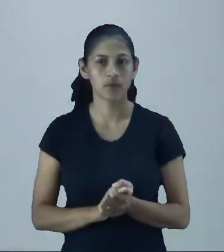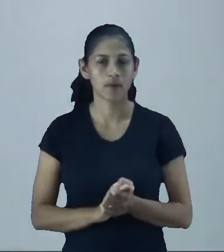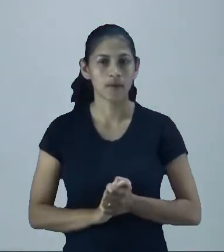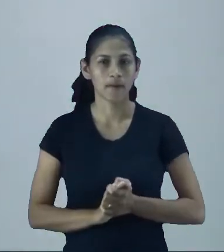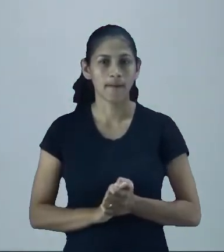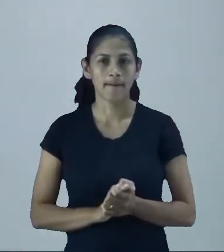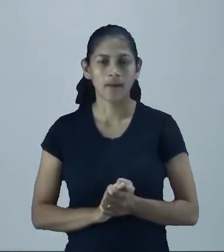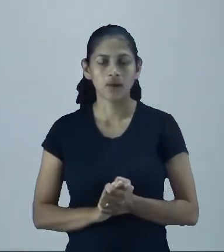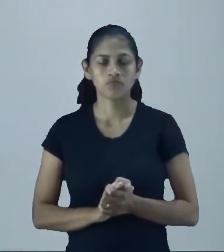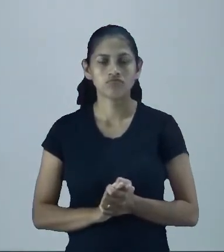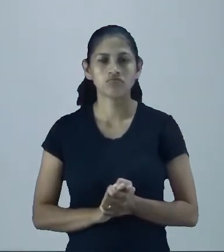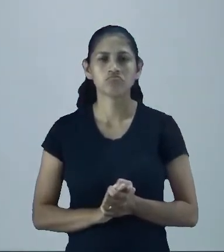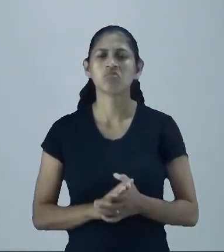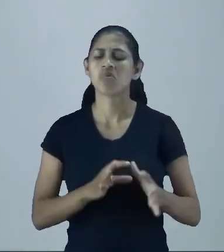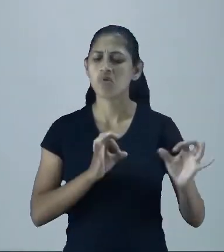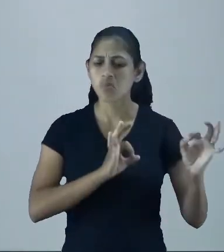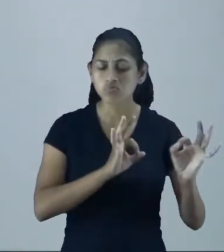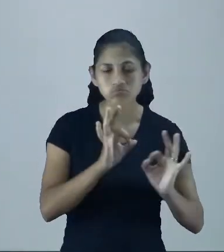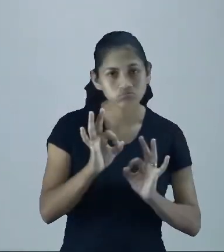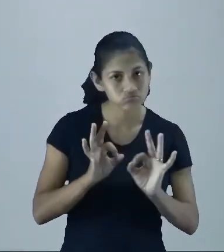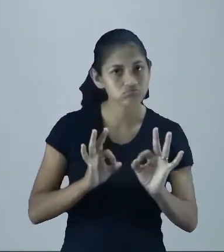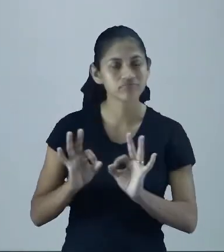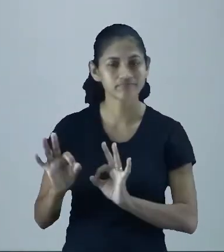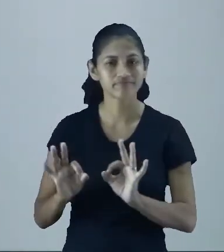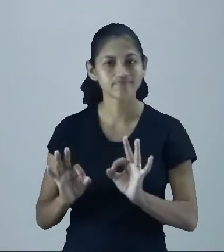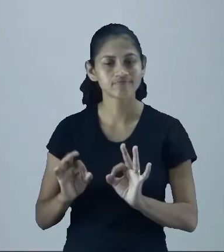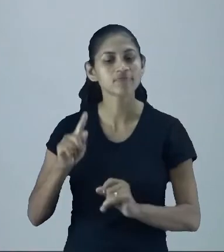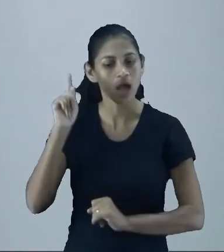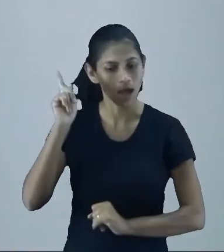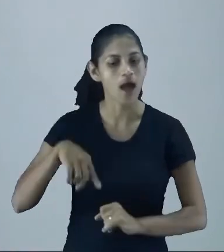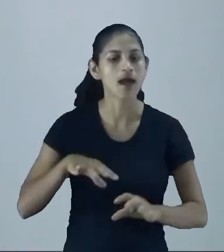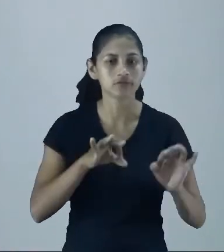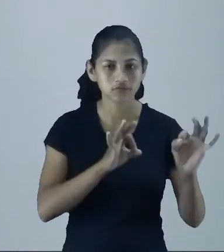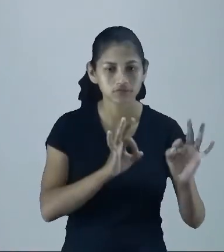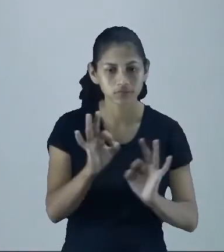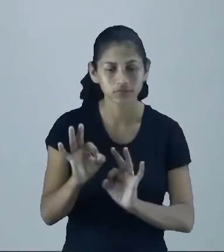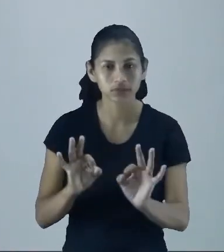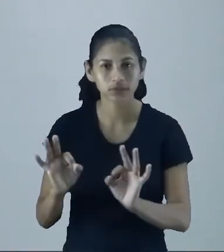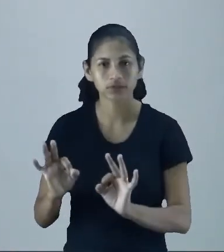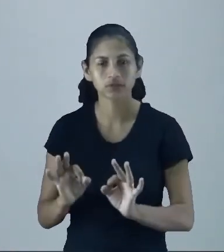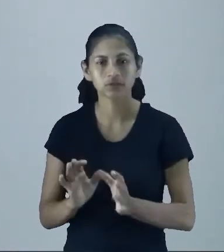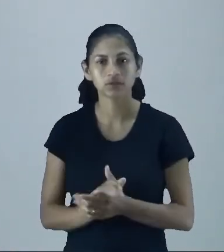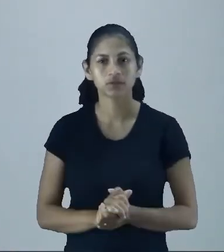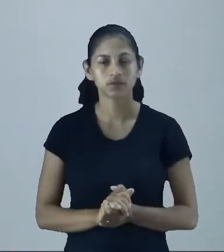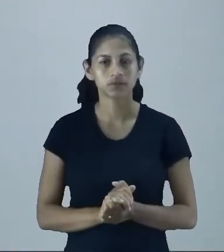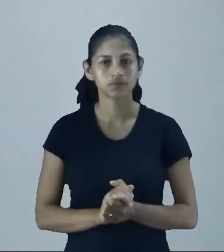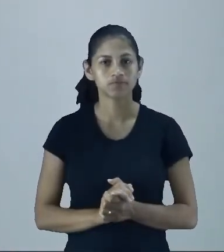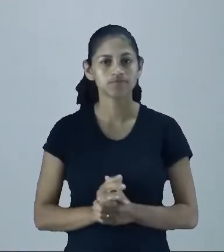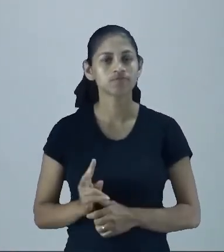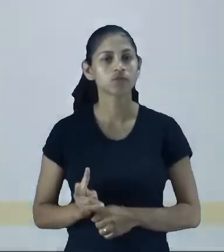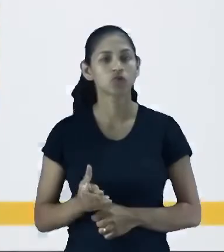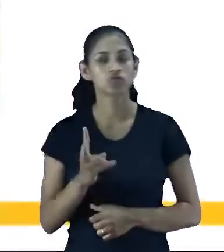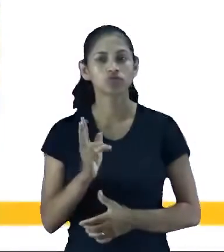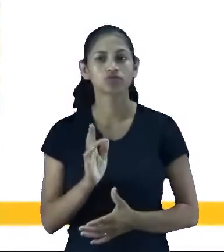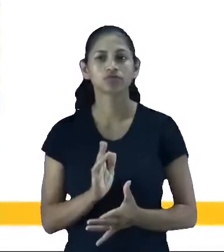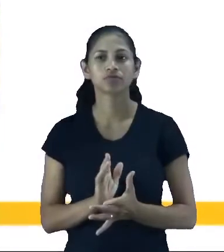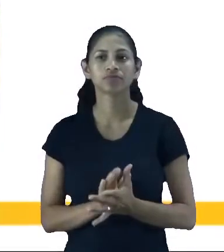Eles eram bem organizados, né? Eles não eram um povo que não era organizado. Continuando